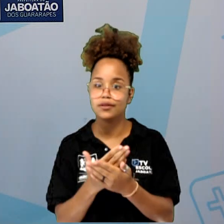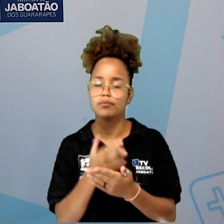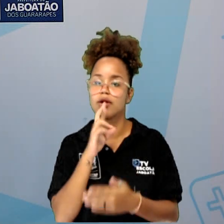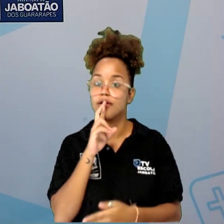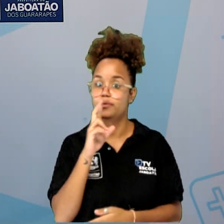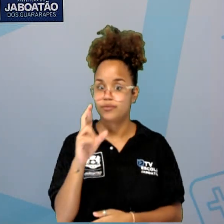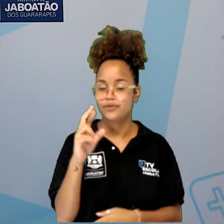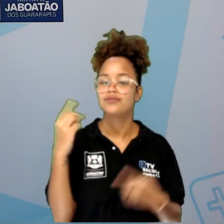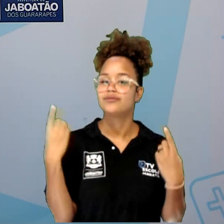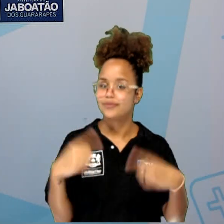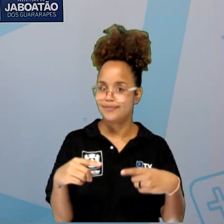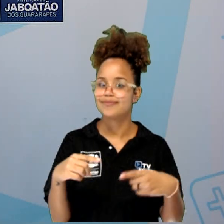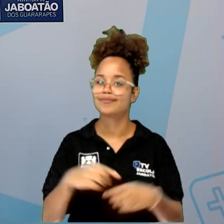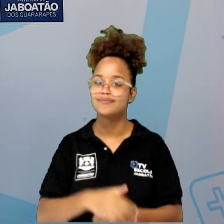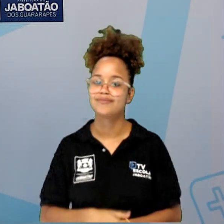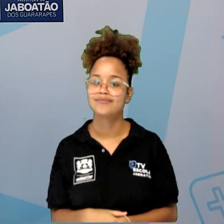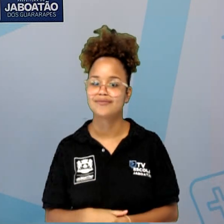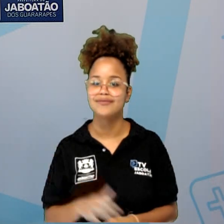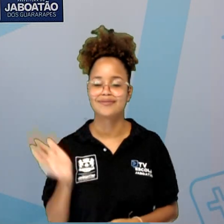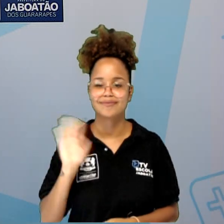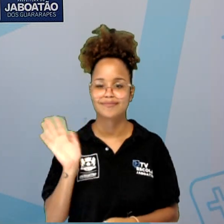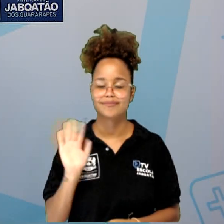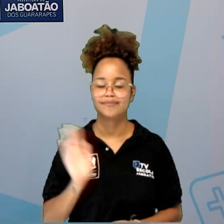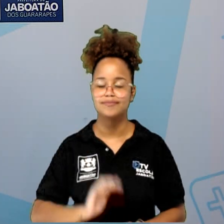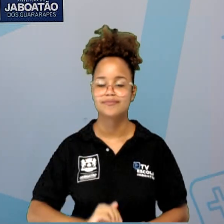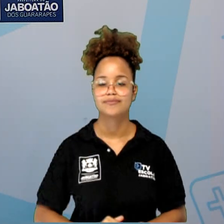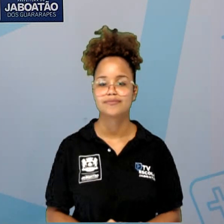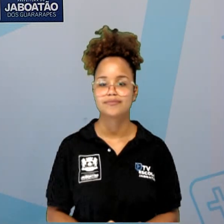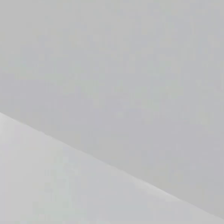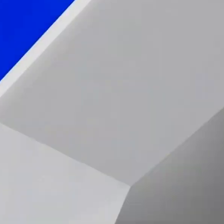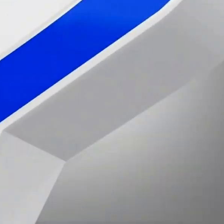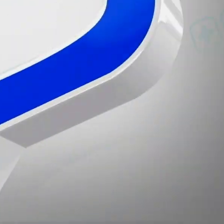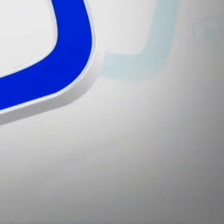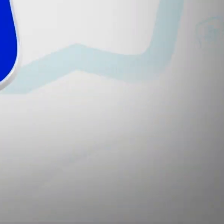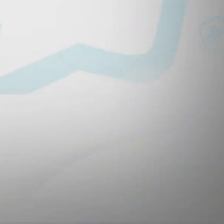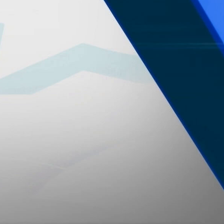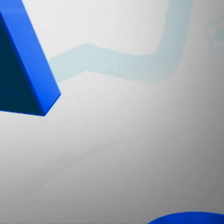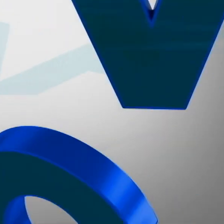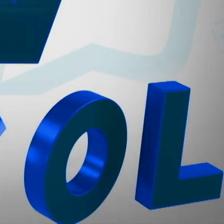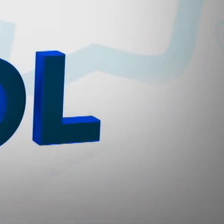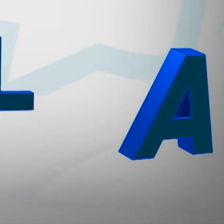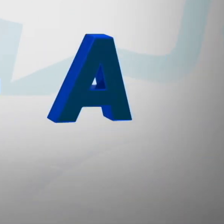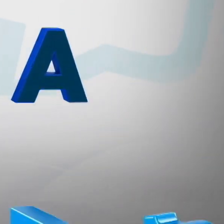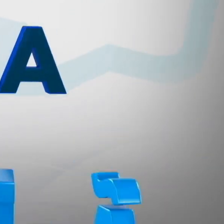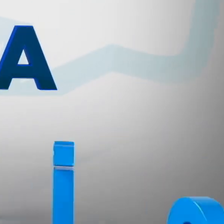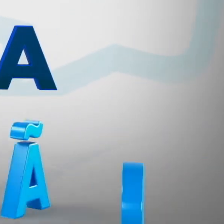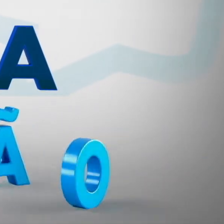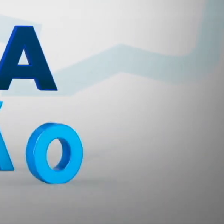responder a esse desafio. Bye, bye!